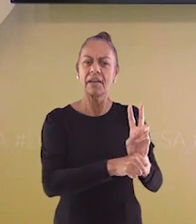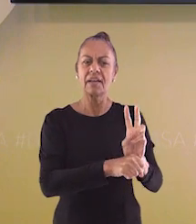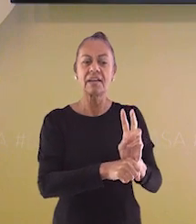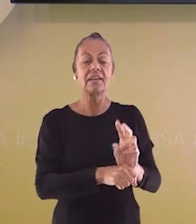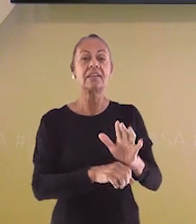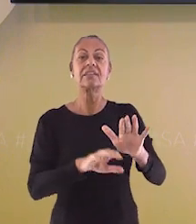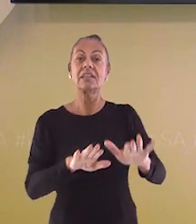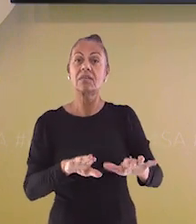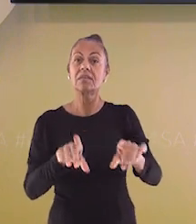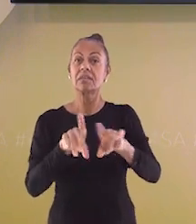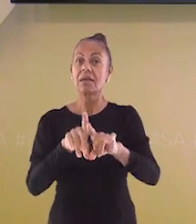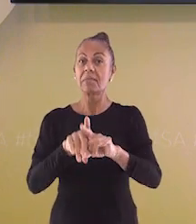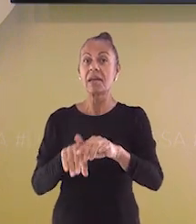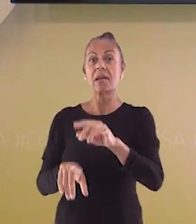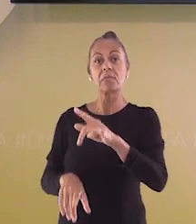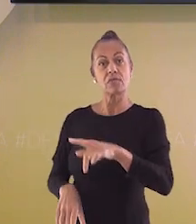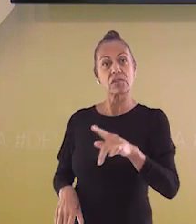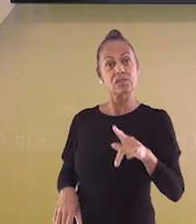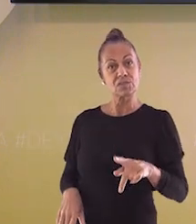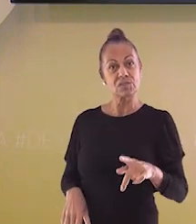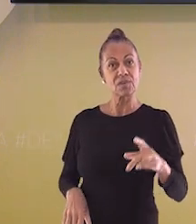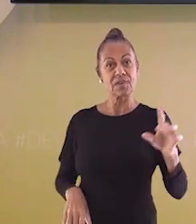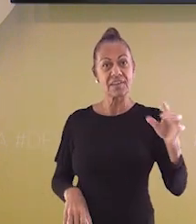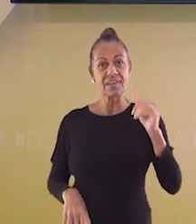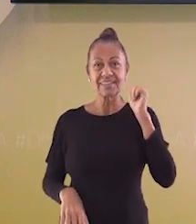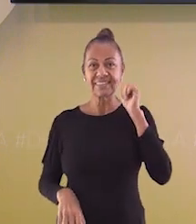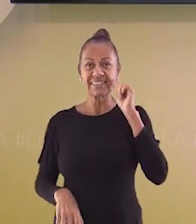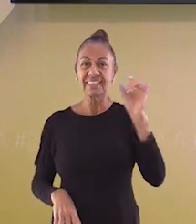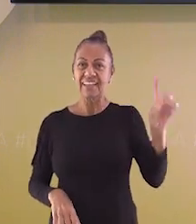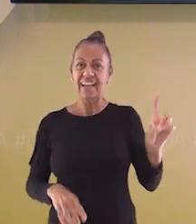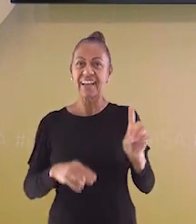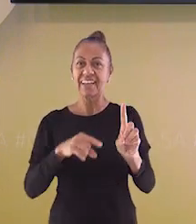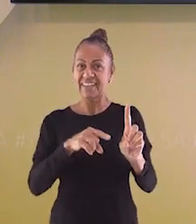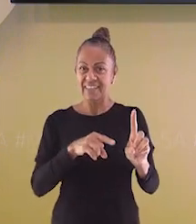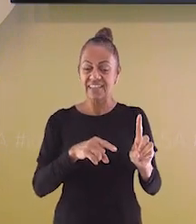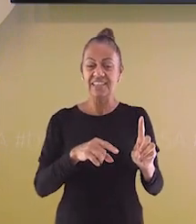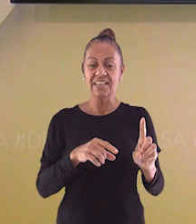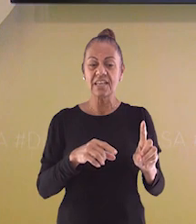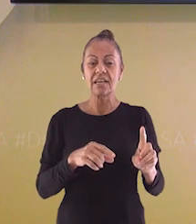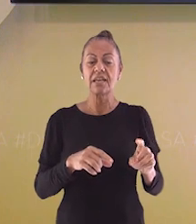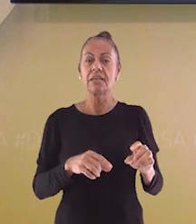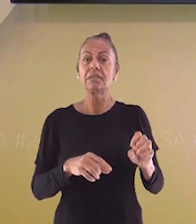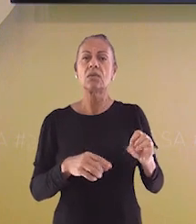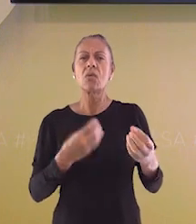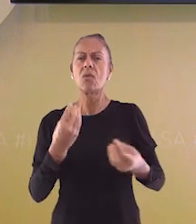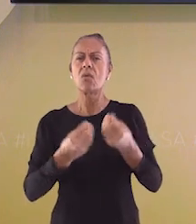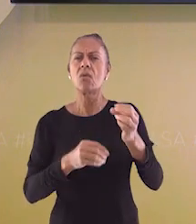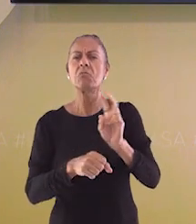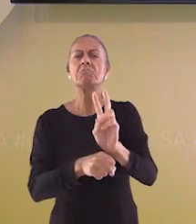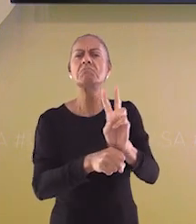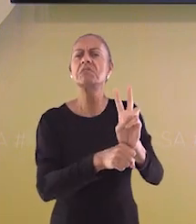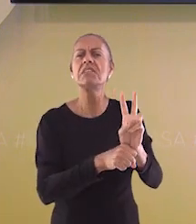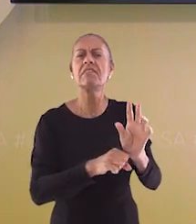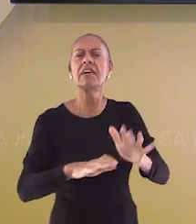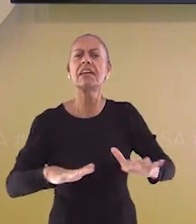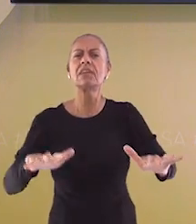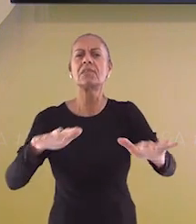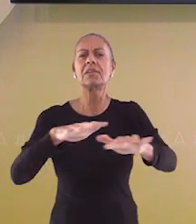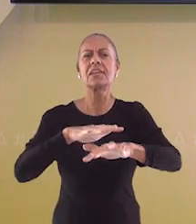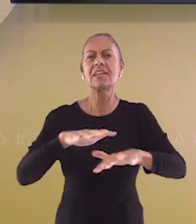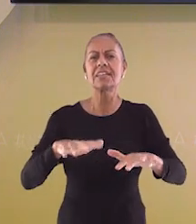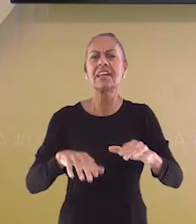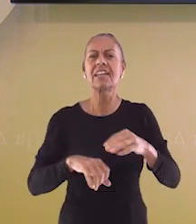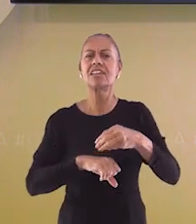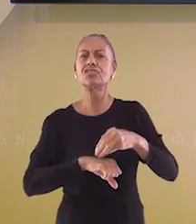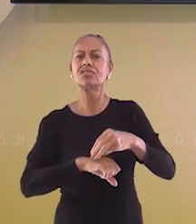dica de como preservar o meio ambiente, conte pra gente. Grava um vídeo com sua resposta e envie para o Dever em Casa na TV. O QR Code está aqui, é